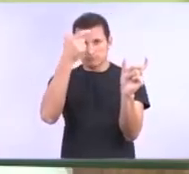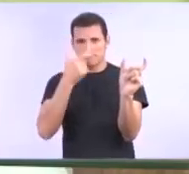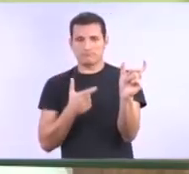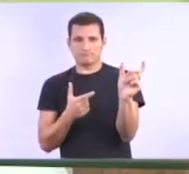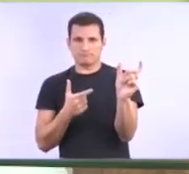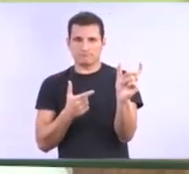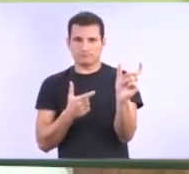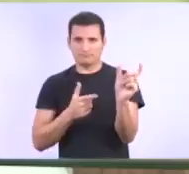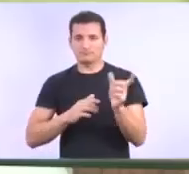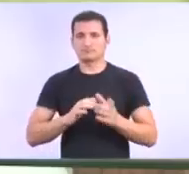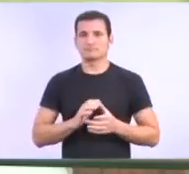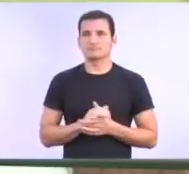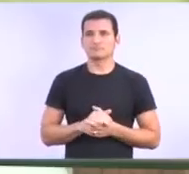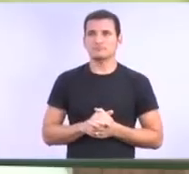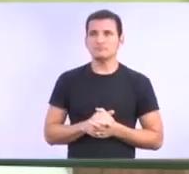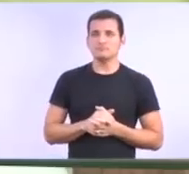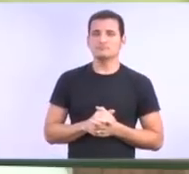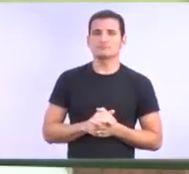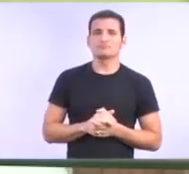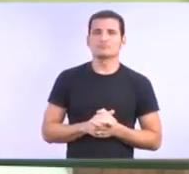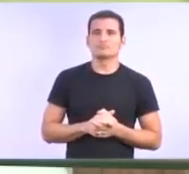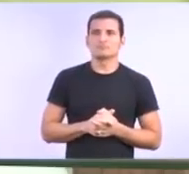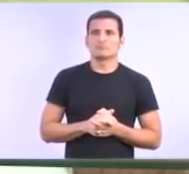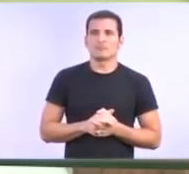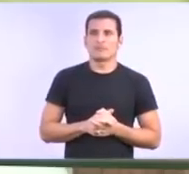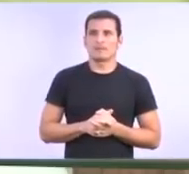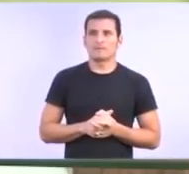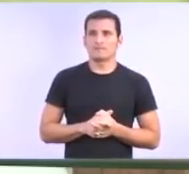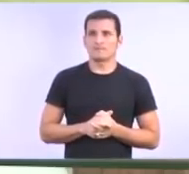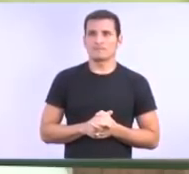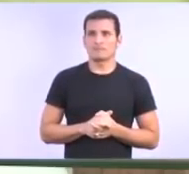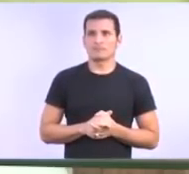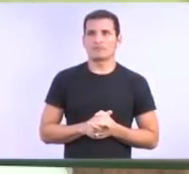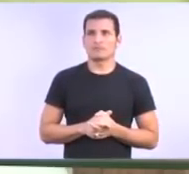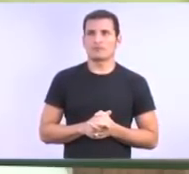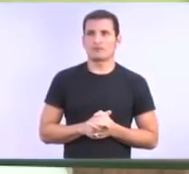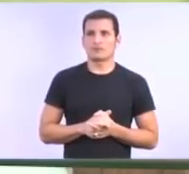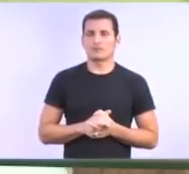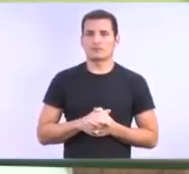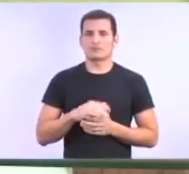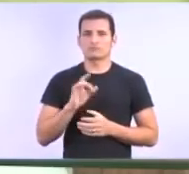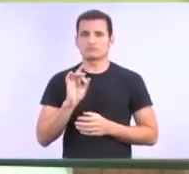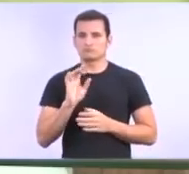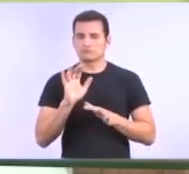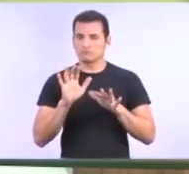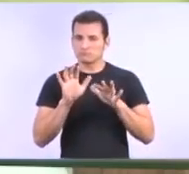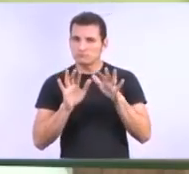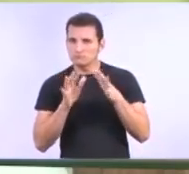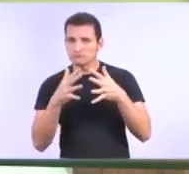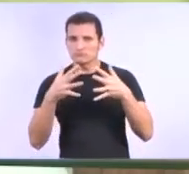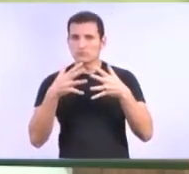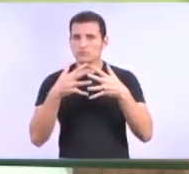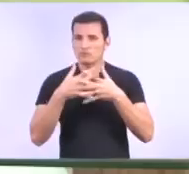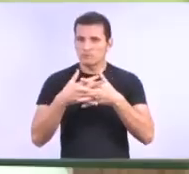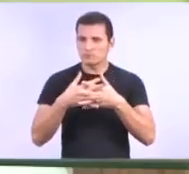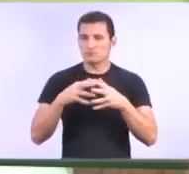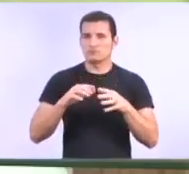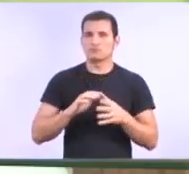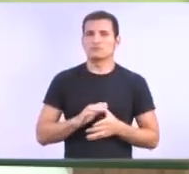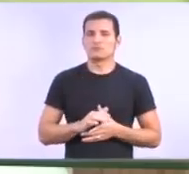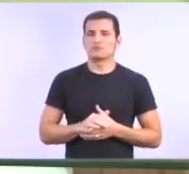pessoal, nos preocupe, a princípio a gente faz essa confusão, mas